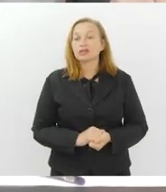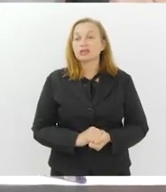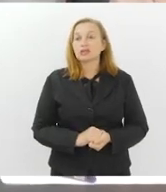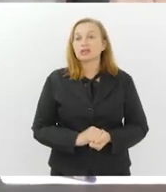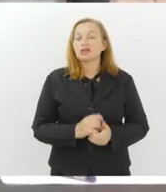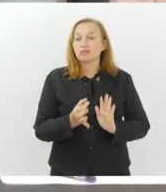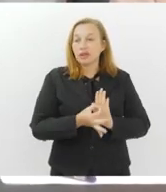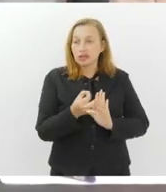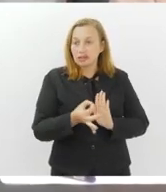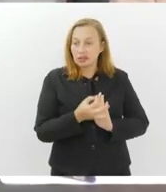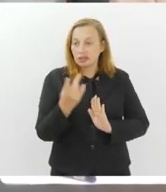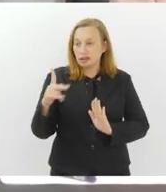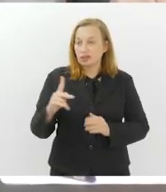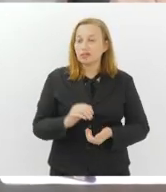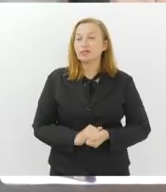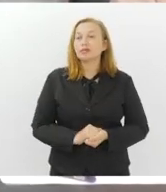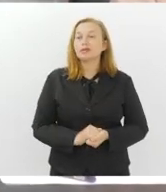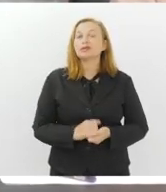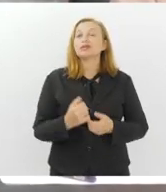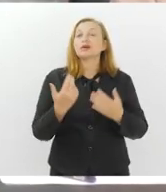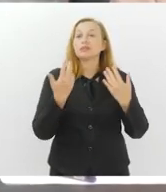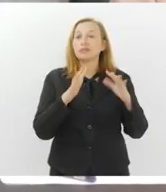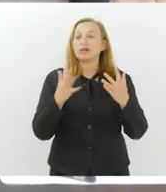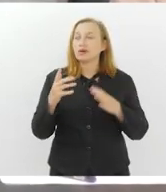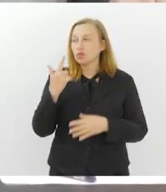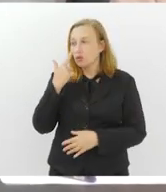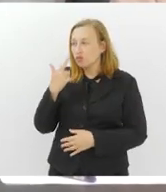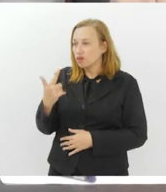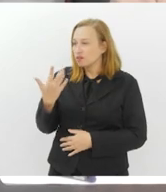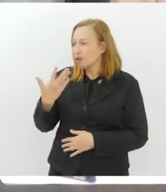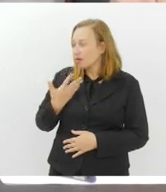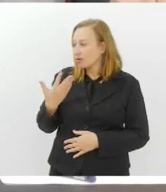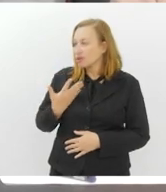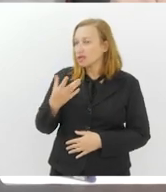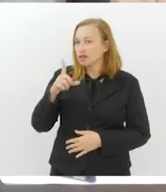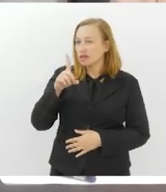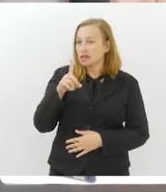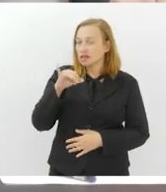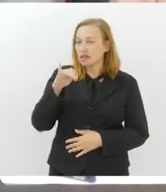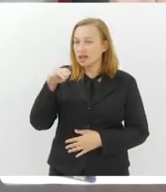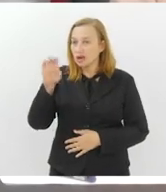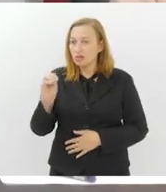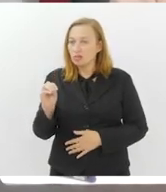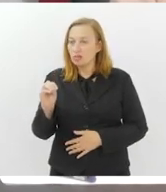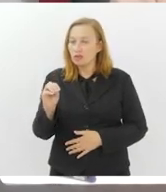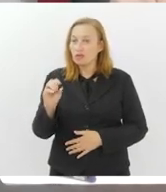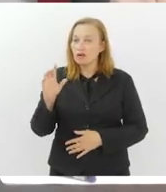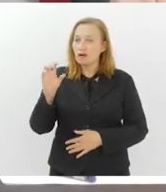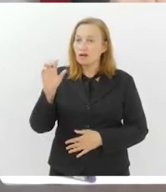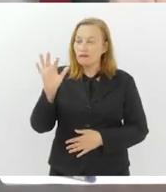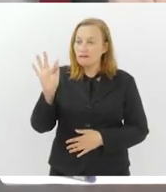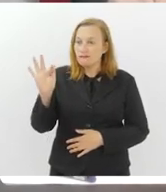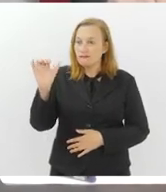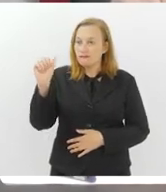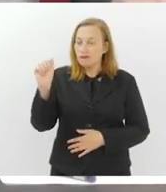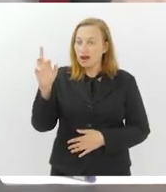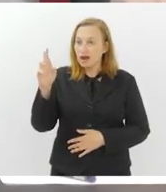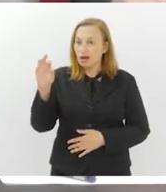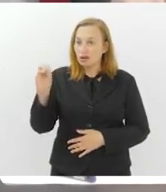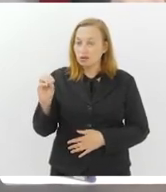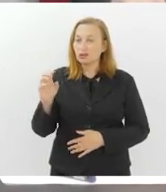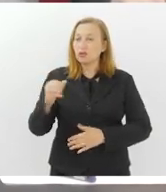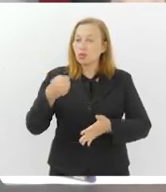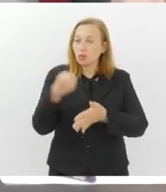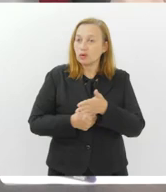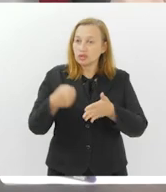parecer. Queria saudar também, estou vendo aqui agora, o meu querido amigo Diego Faro, que está aqui hoje também lutador da causa e